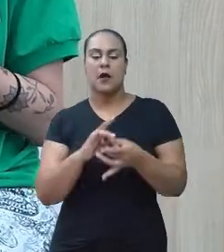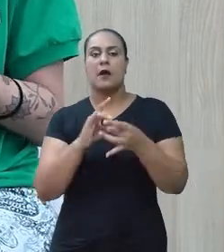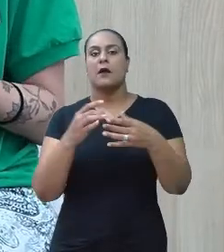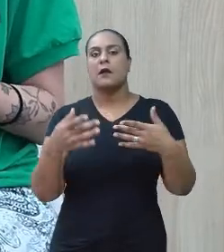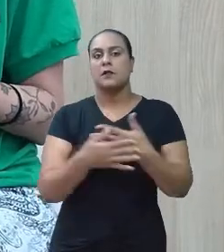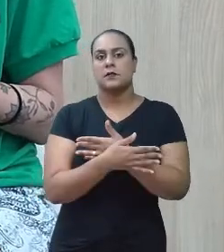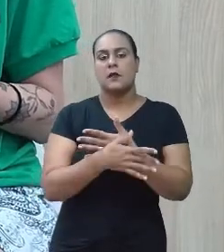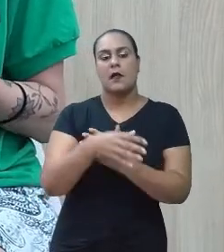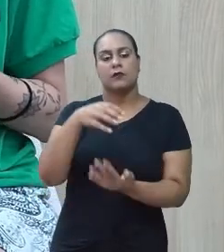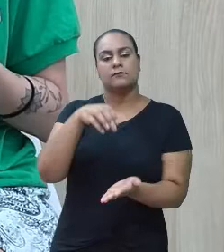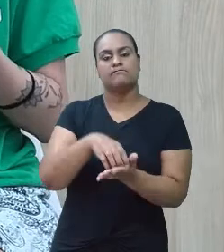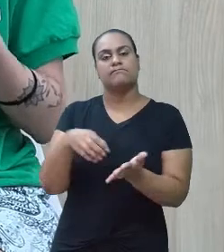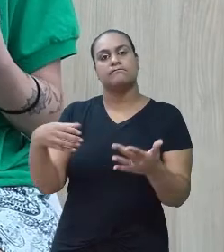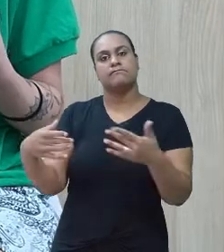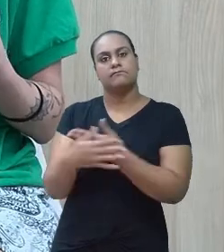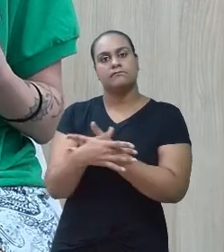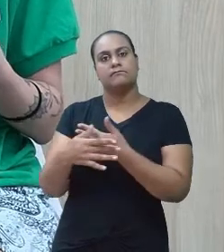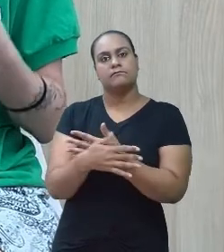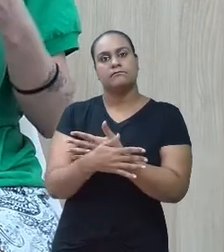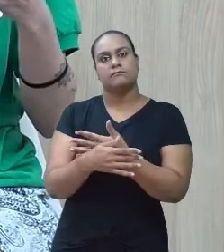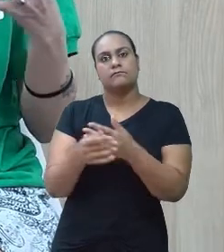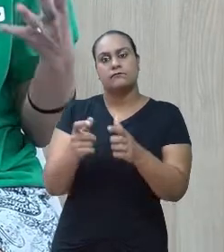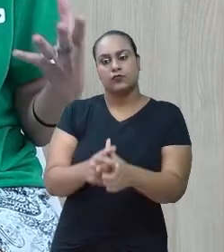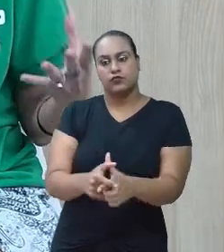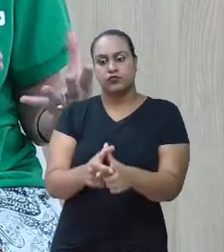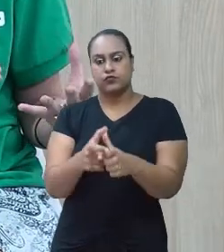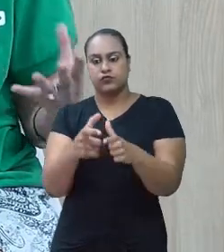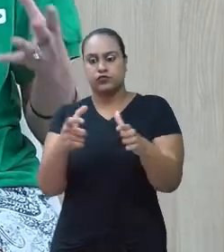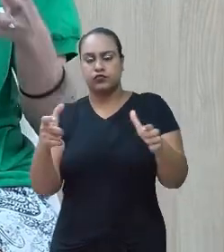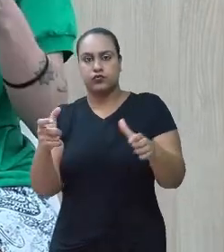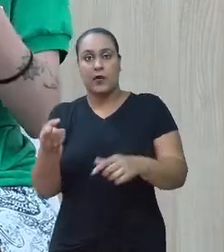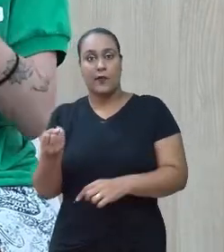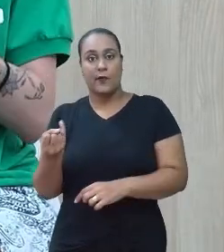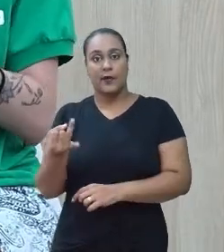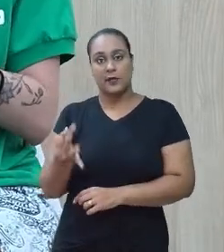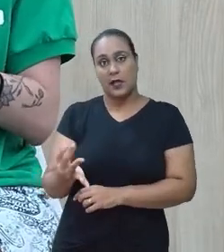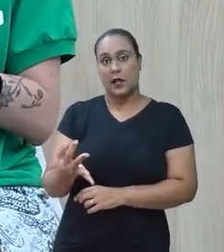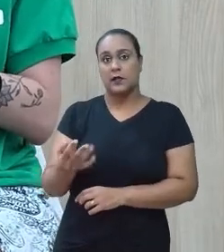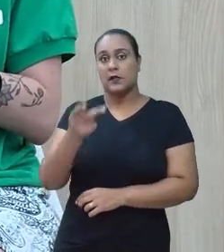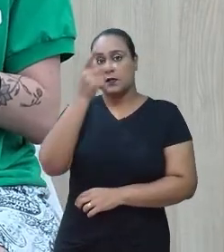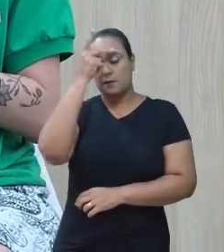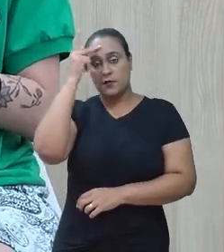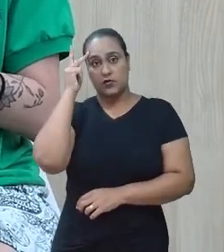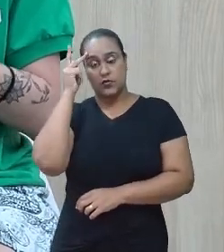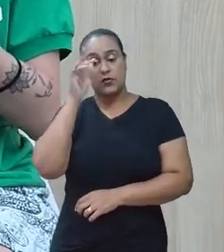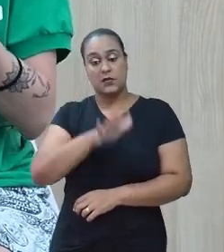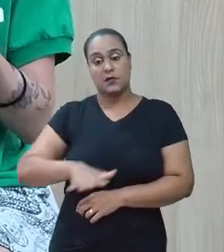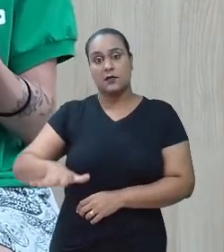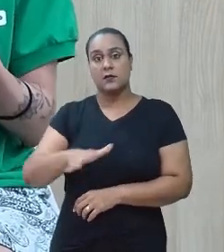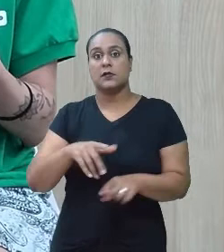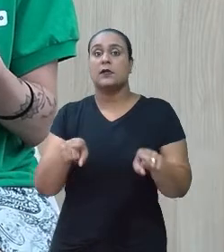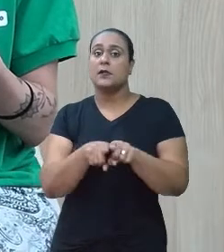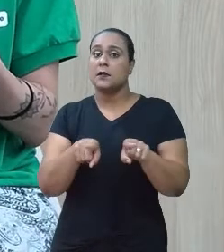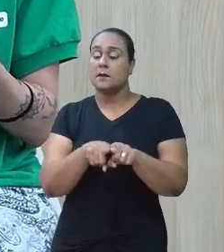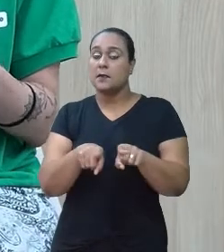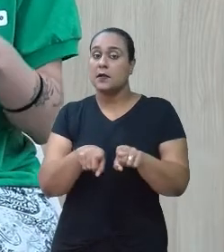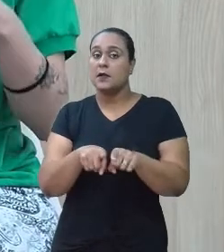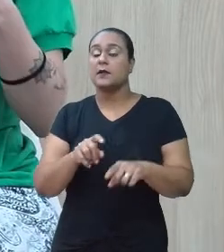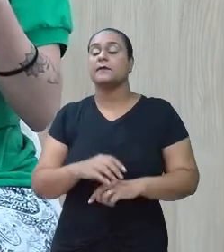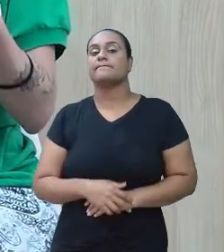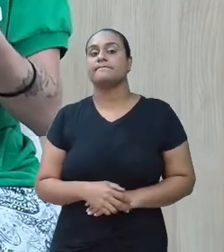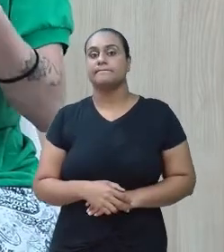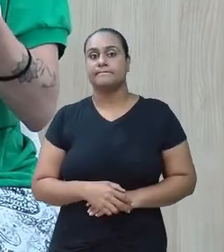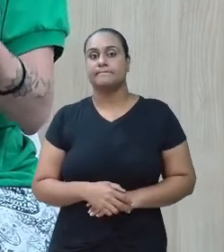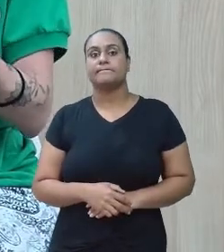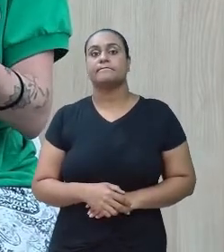esses centros urbanos, eles crescem tanto em número de habitantes quanto espacialmente e